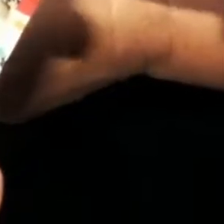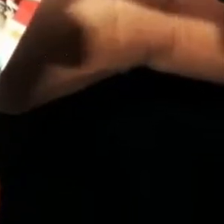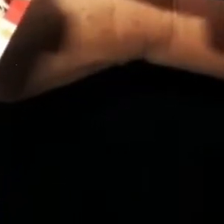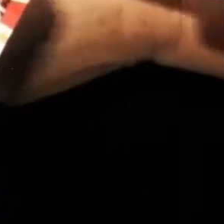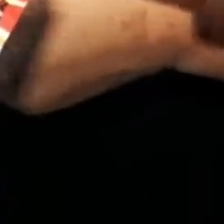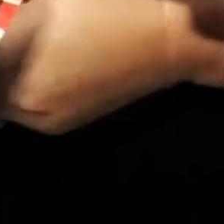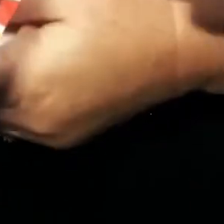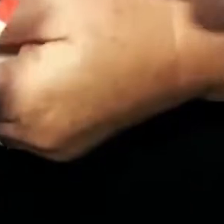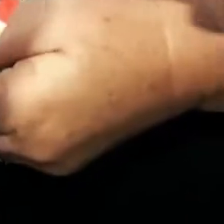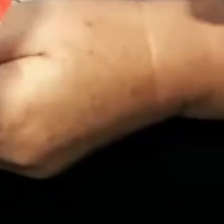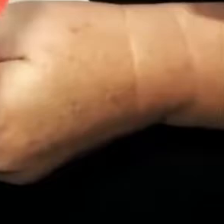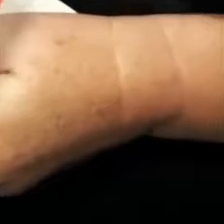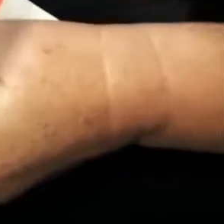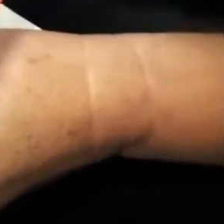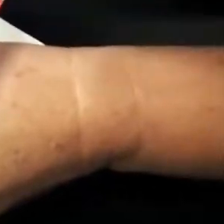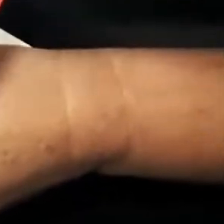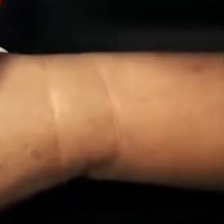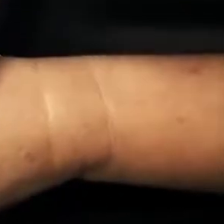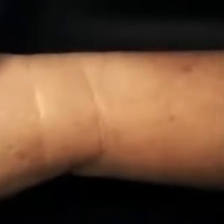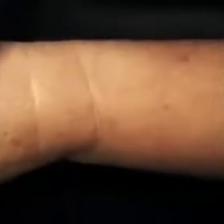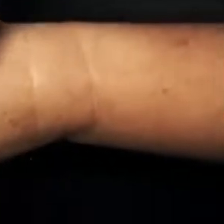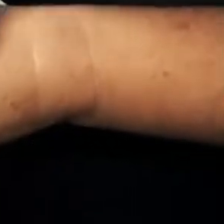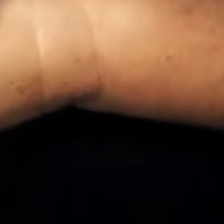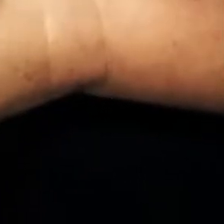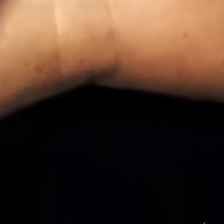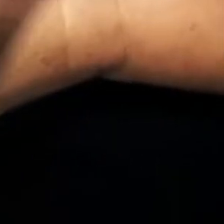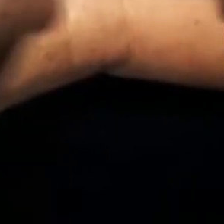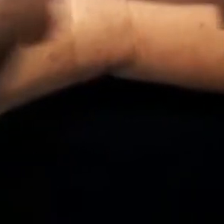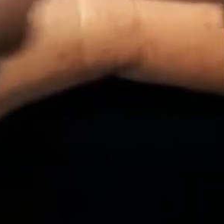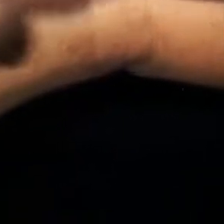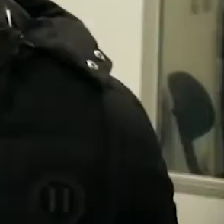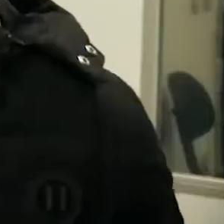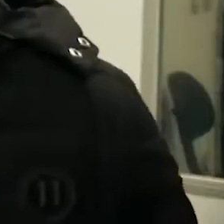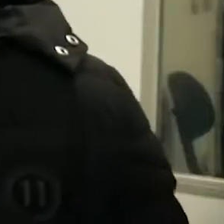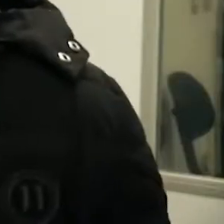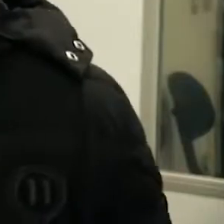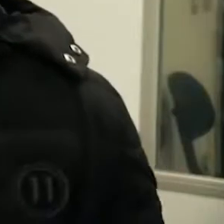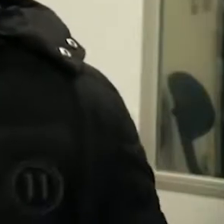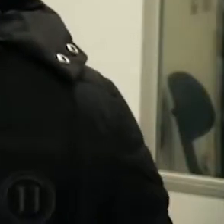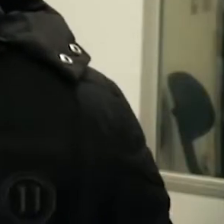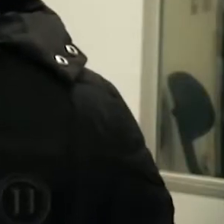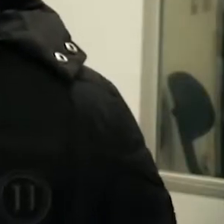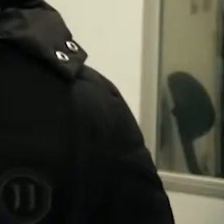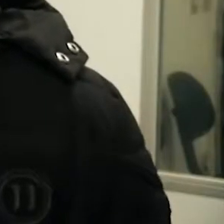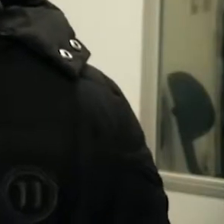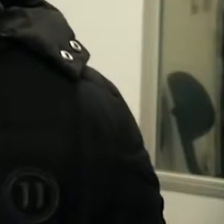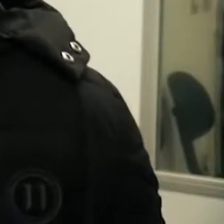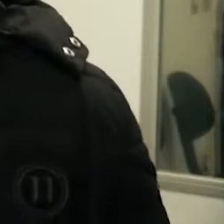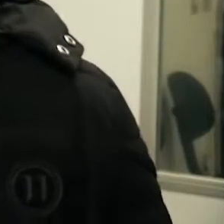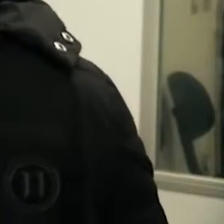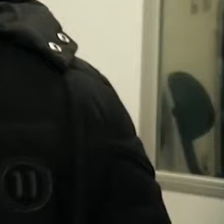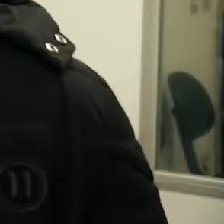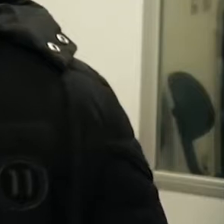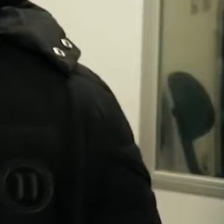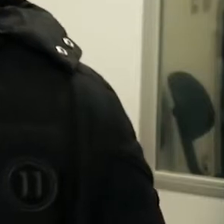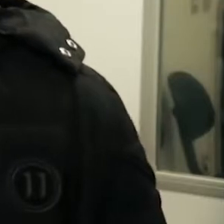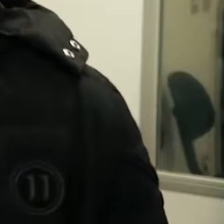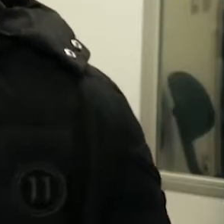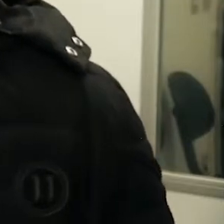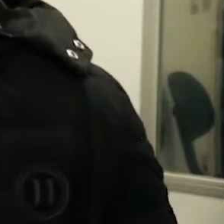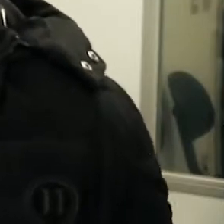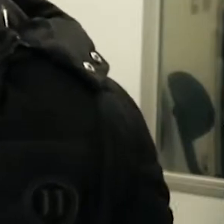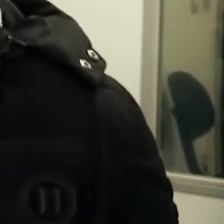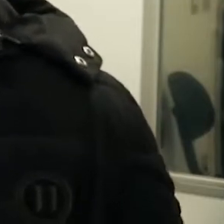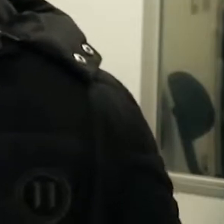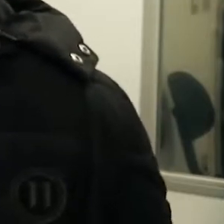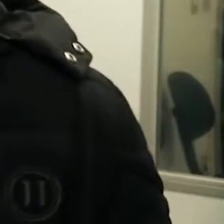encara o episódio como uma lição de vida. Para mim foi um aprendizado, né? Mesmo eu não lembrando de nada, tipo, ficou um legado de